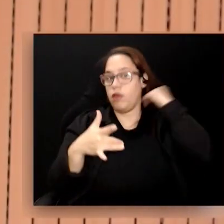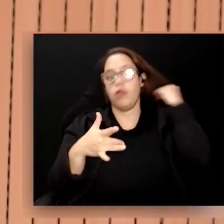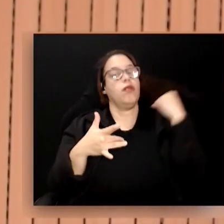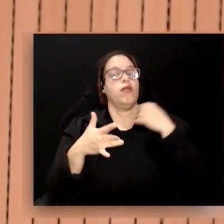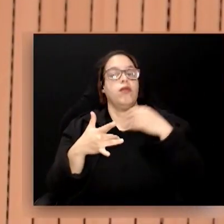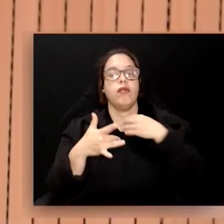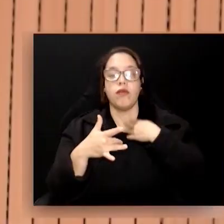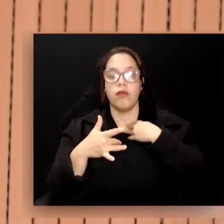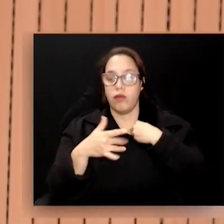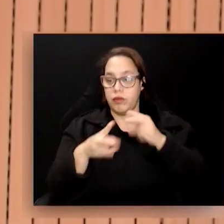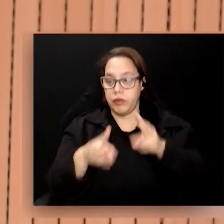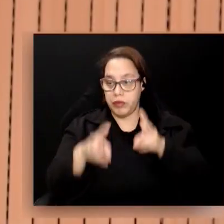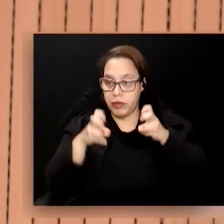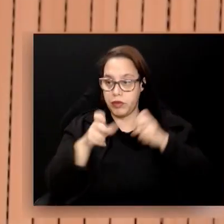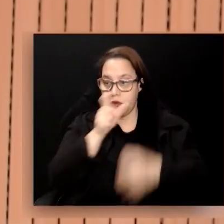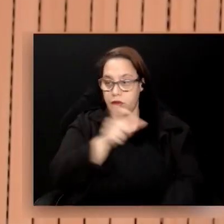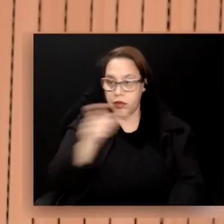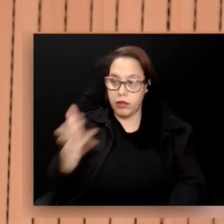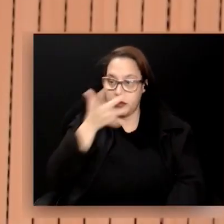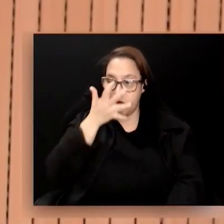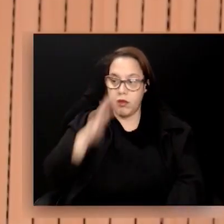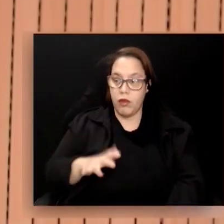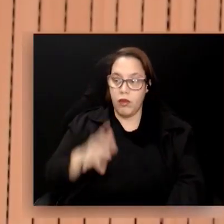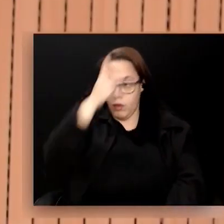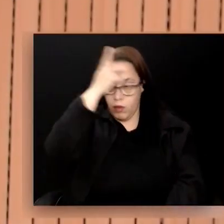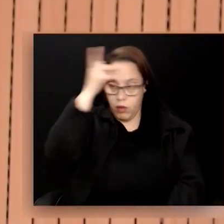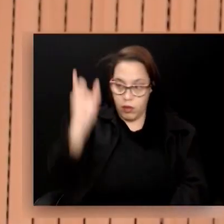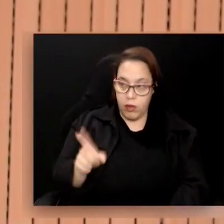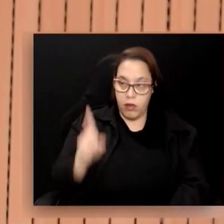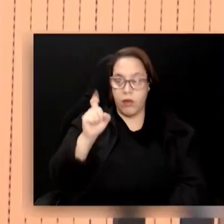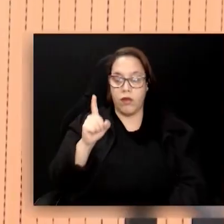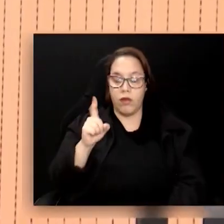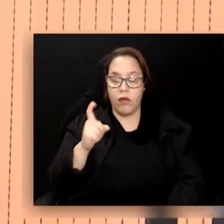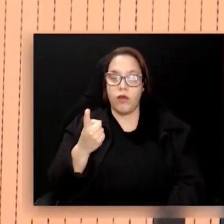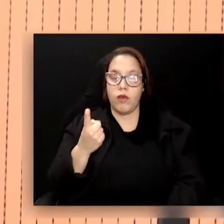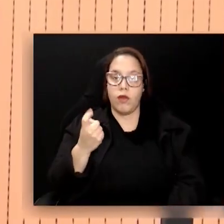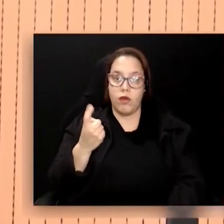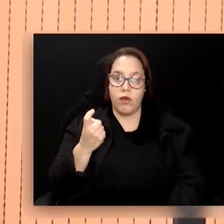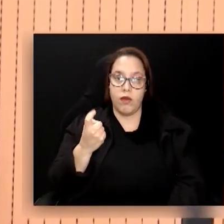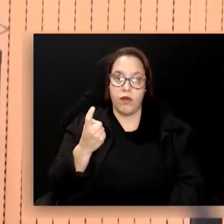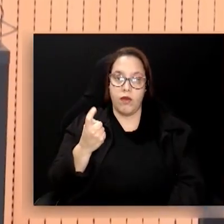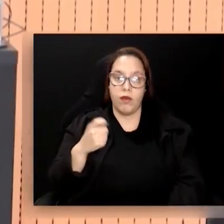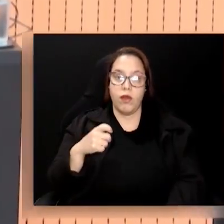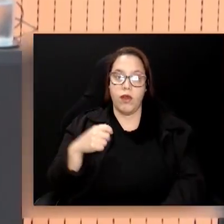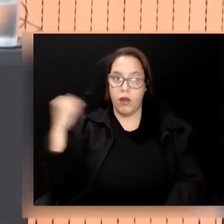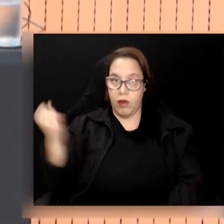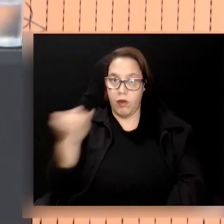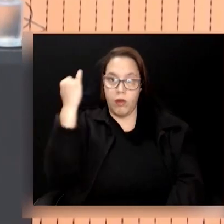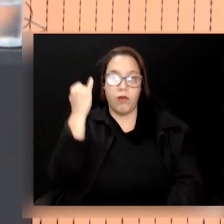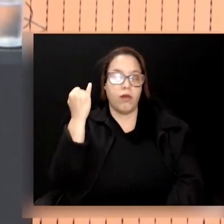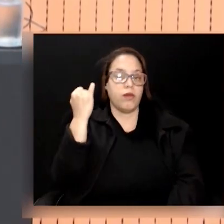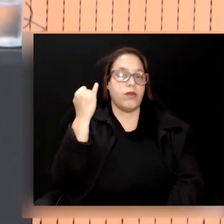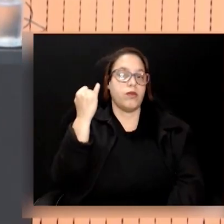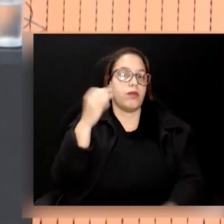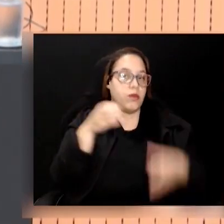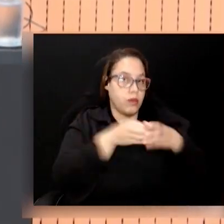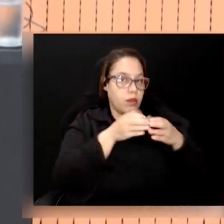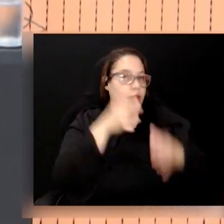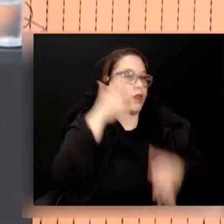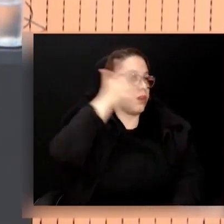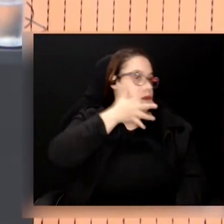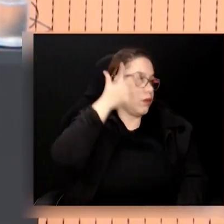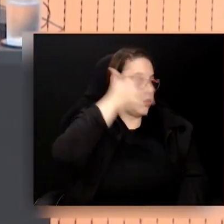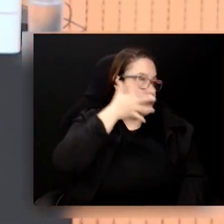que cada criança, cada pessoa é um universo único e precioso. A reunião contou com uma palestra do